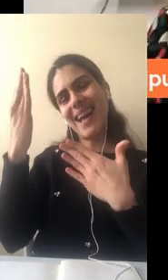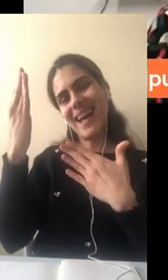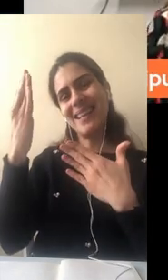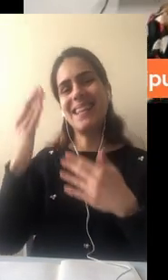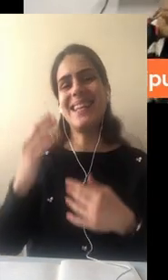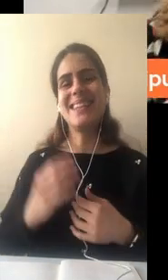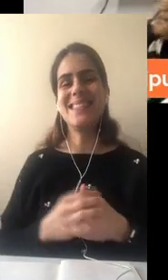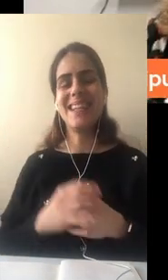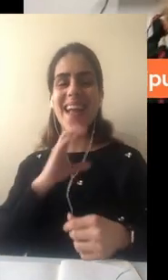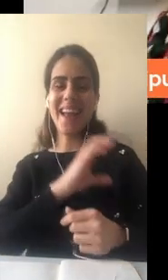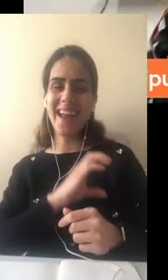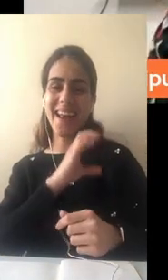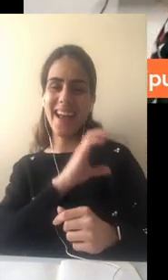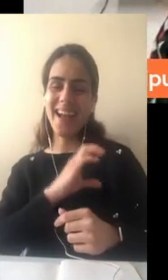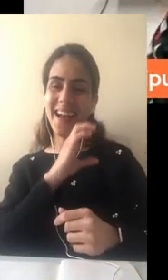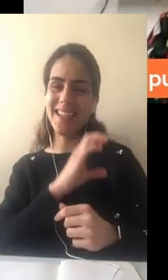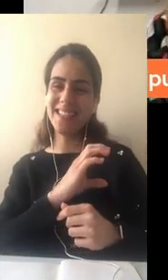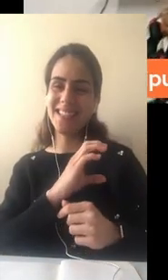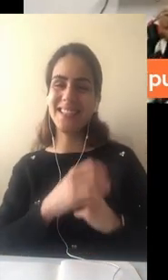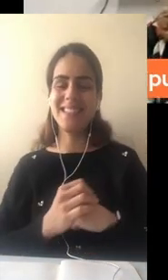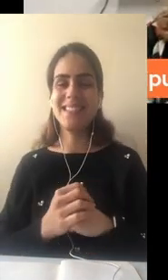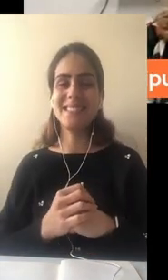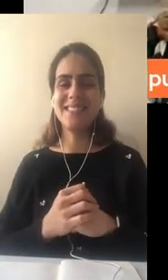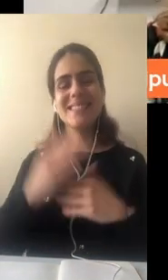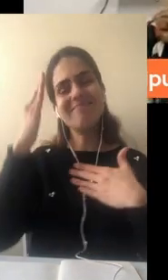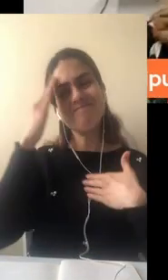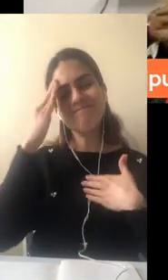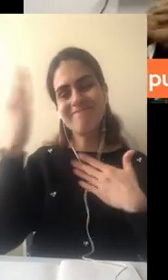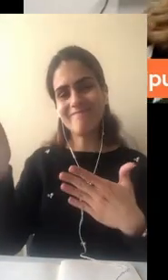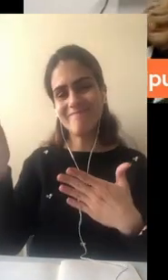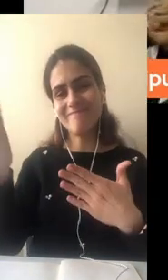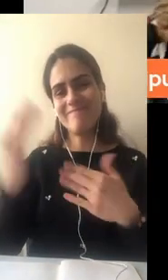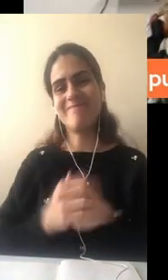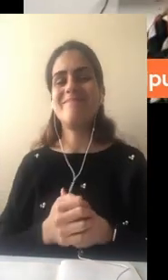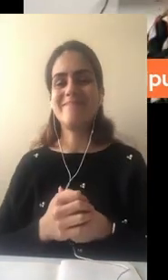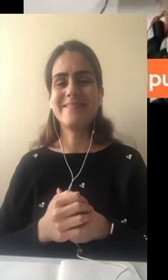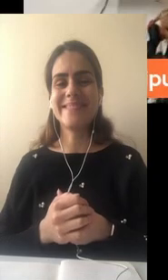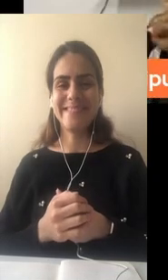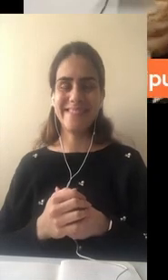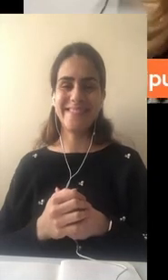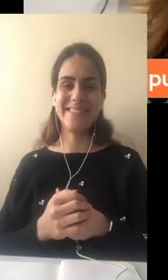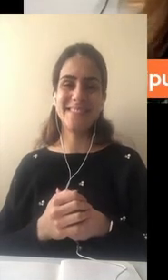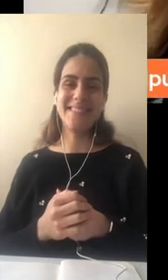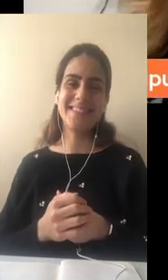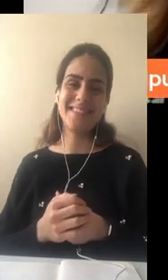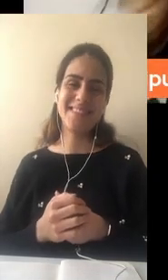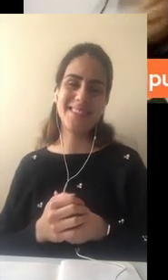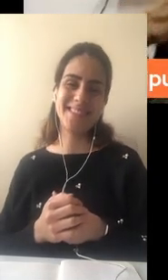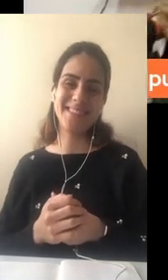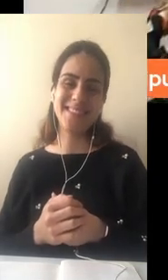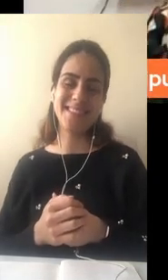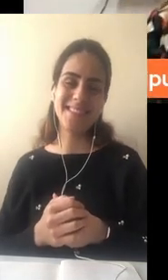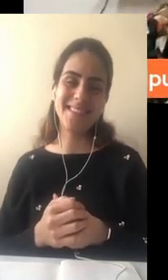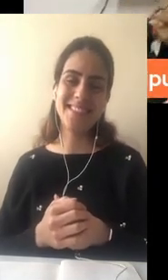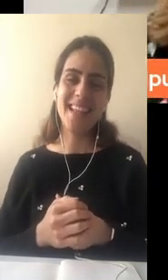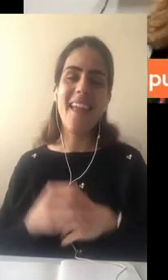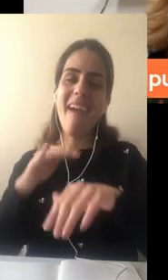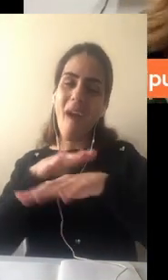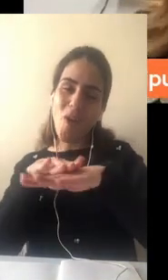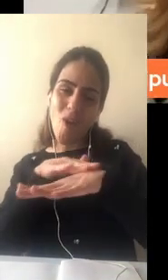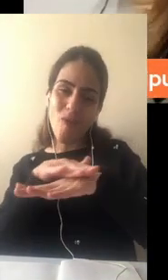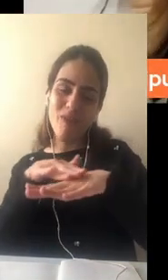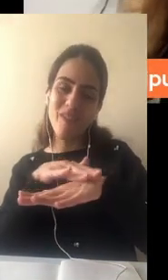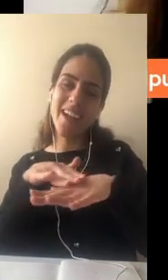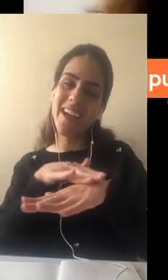vez, agradecer. Eu acho que por aqui, né? Já deu um tempinho bom para esse podcast, tá mais para um longo